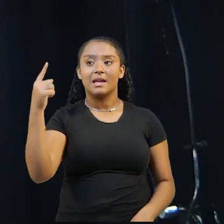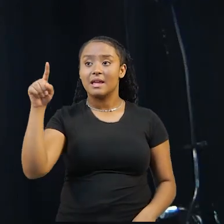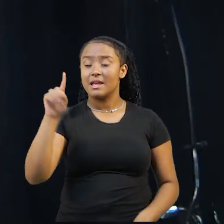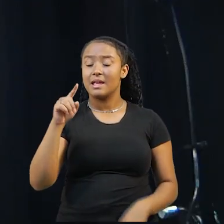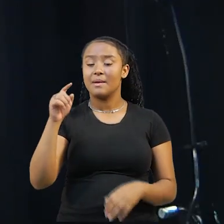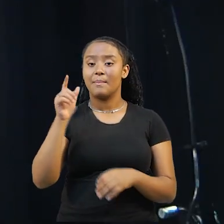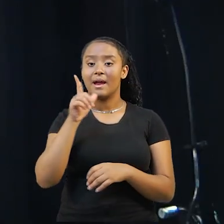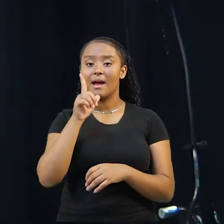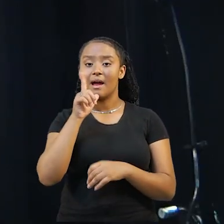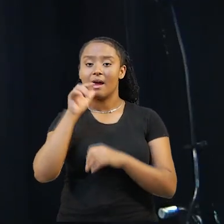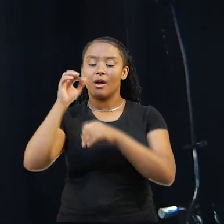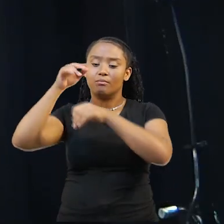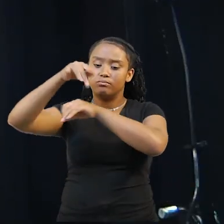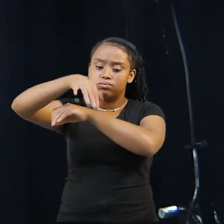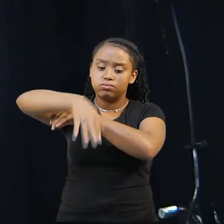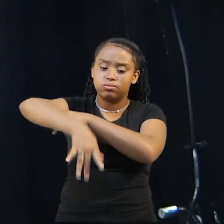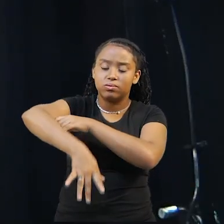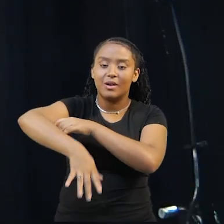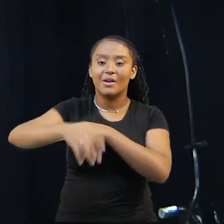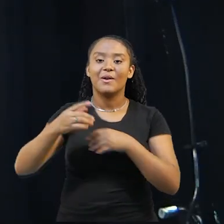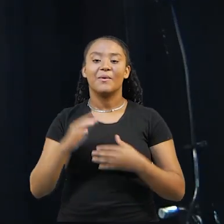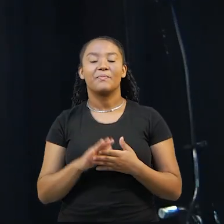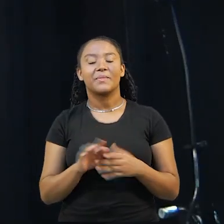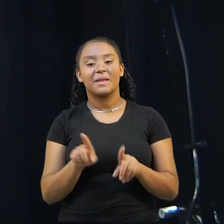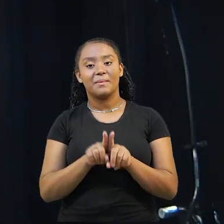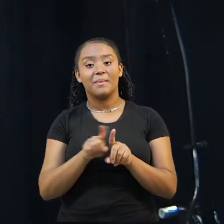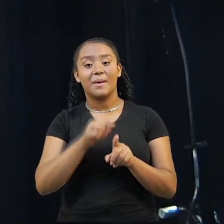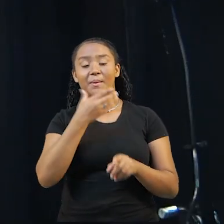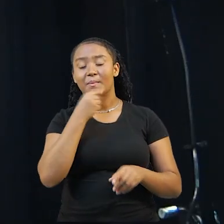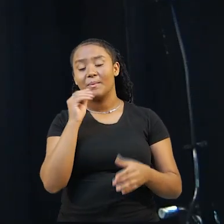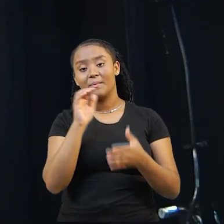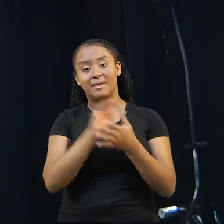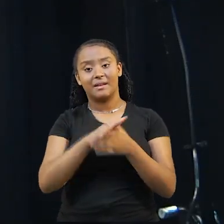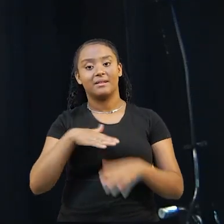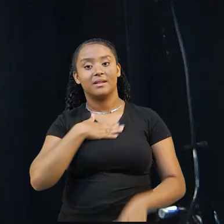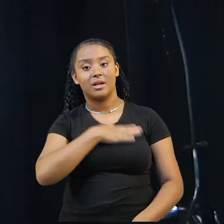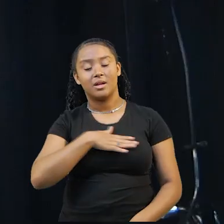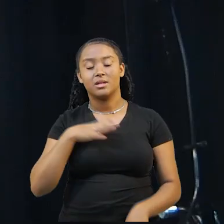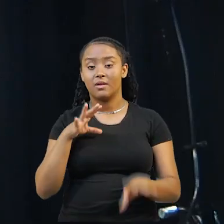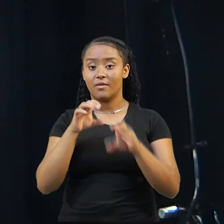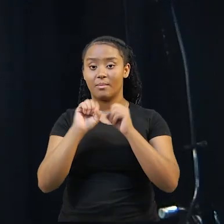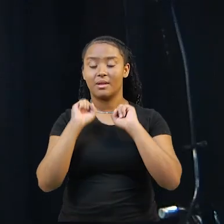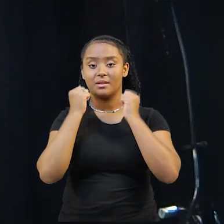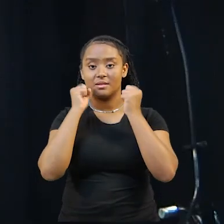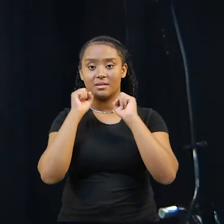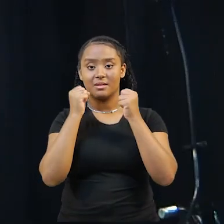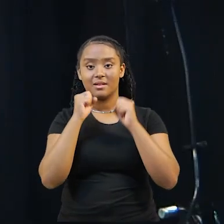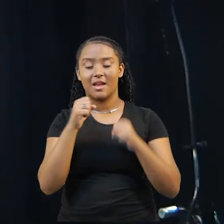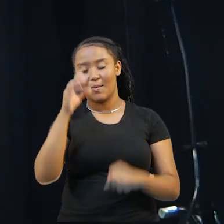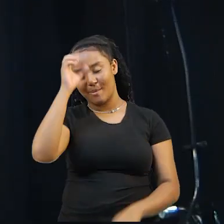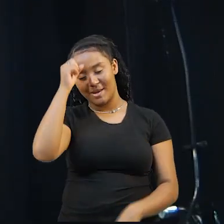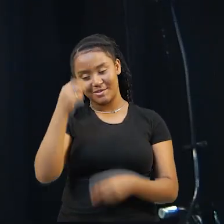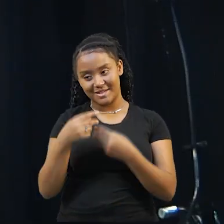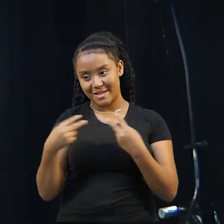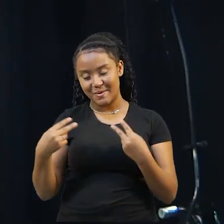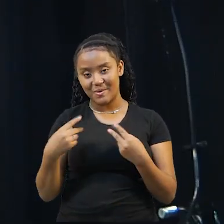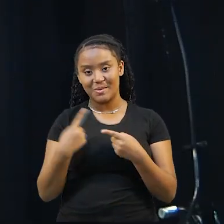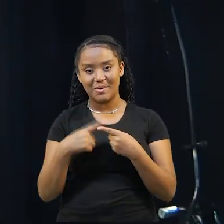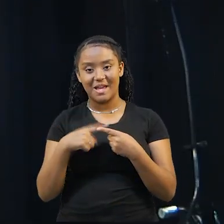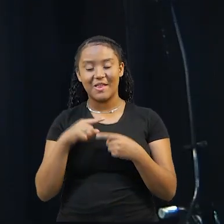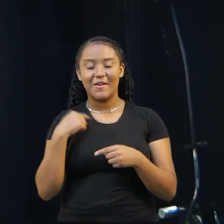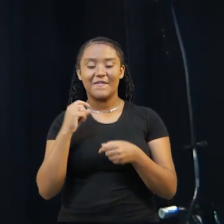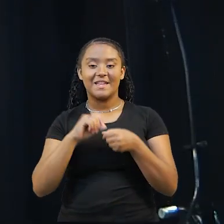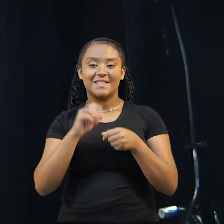de coisas assim. O meu marido gosta muito, ele é formado em educação física, então eu aprendi com ele a gente fazer muita trilha, ir para muito